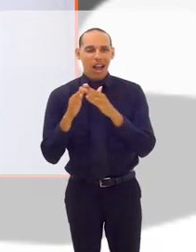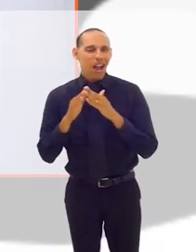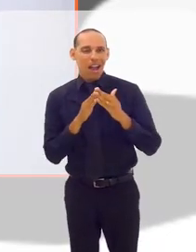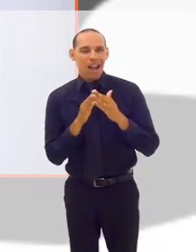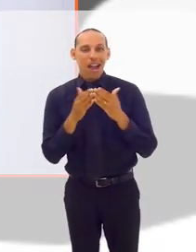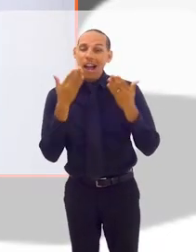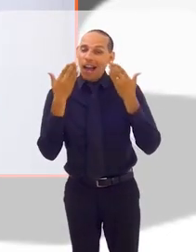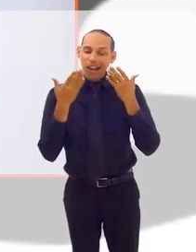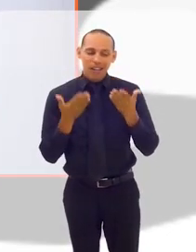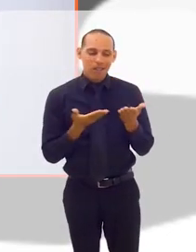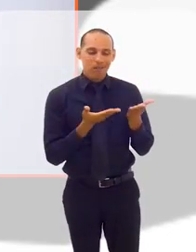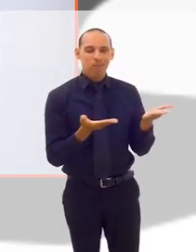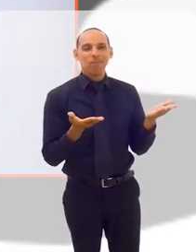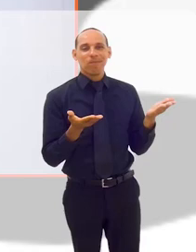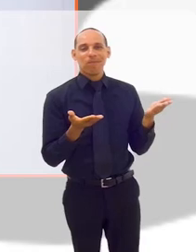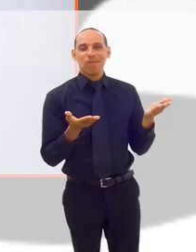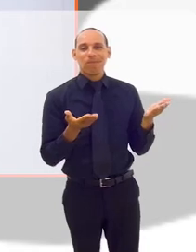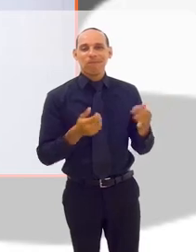né? Então,